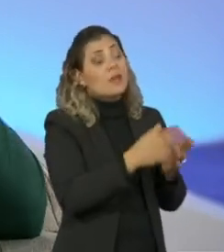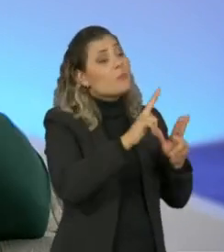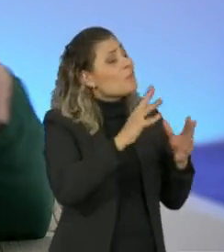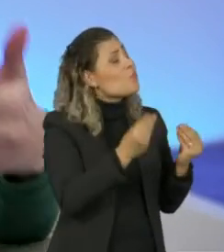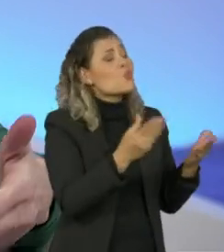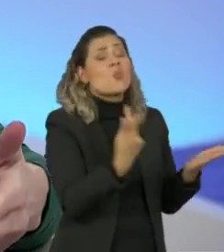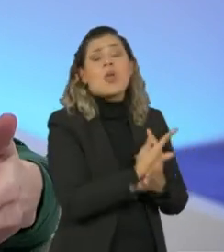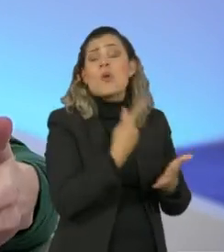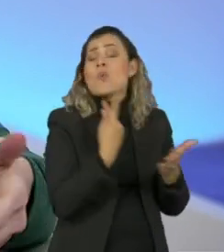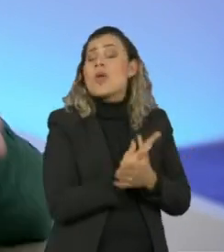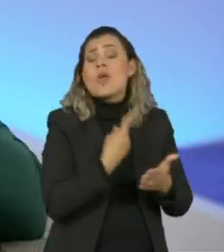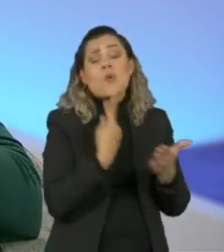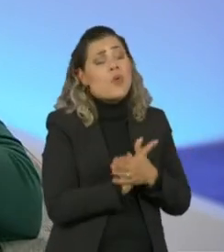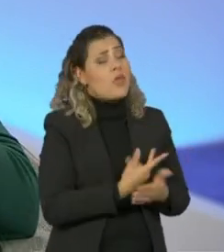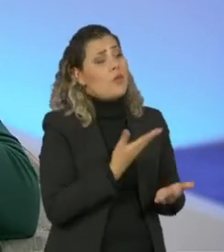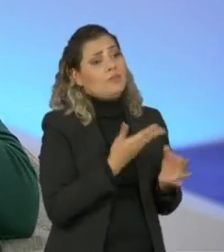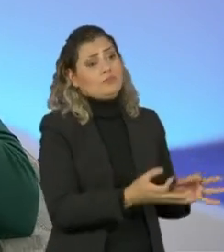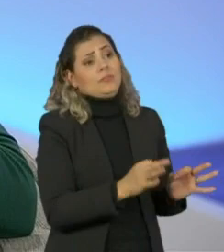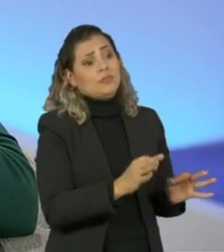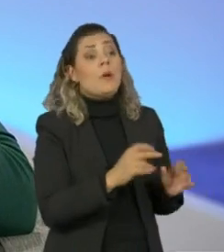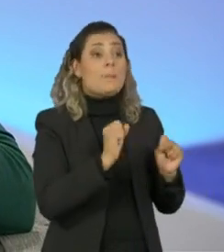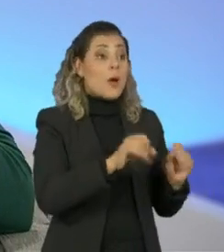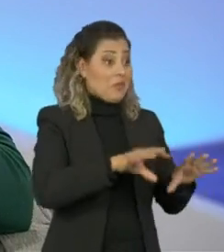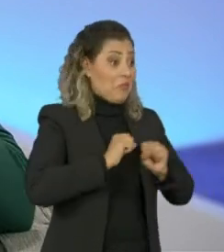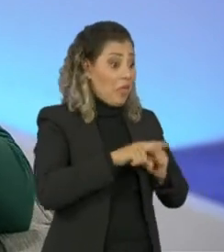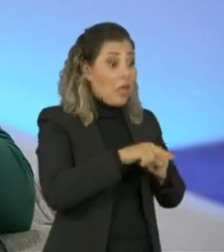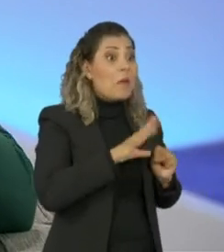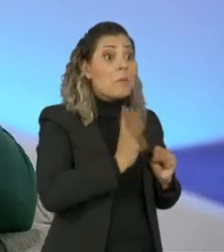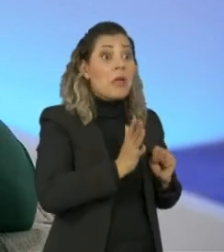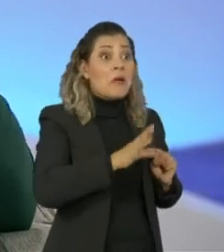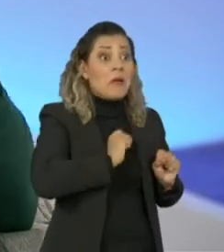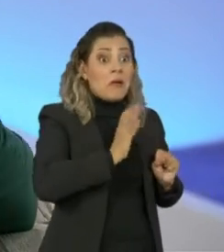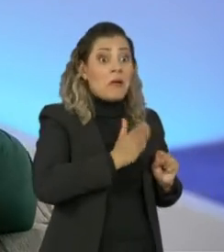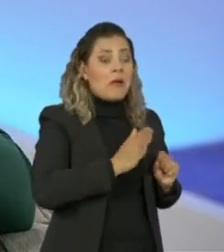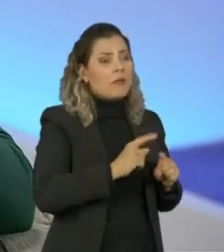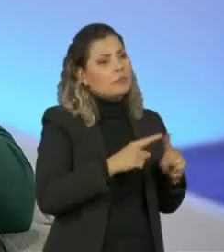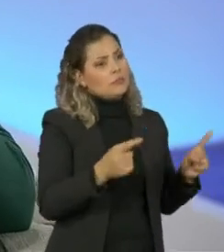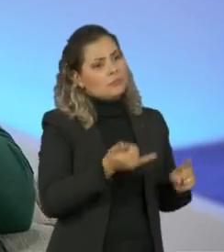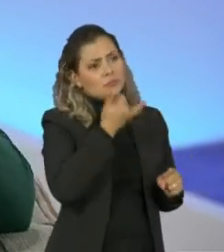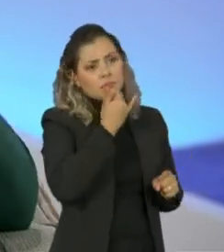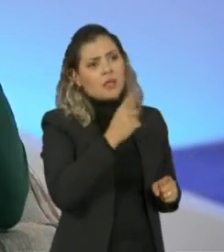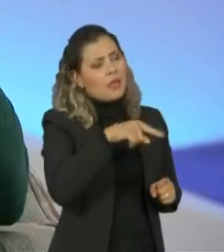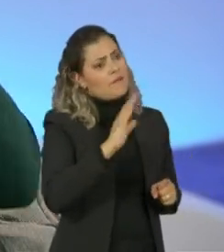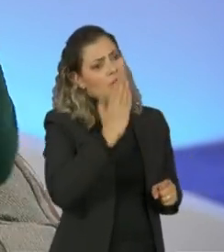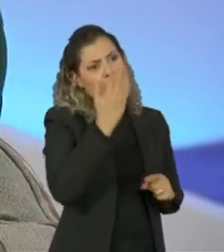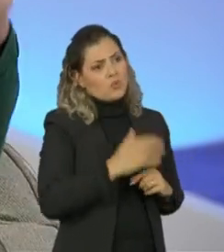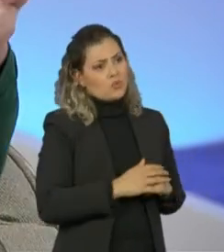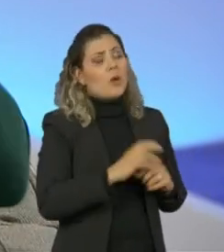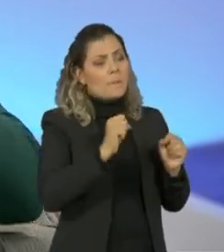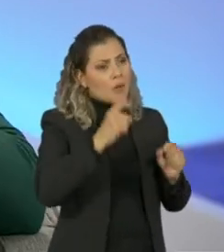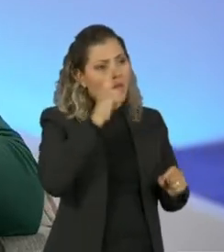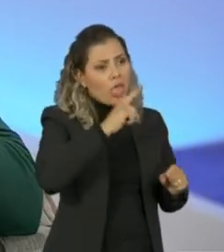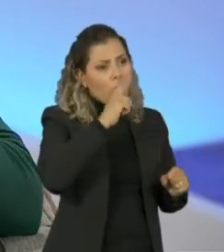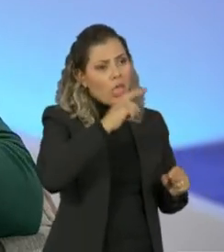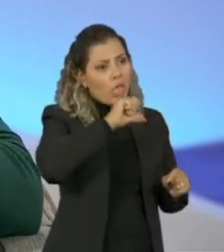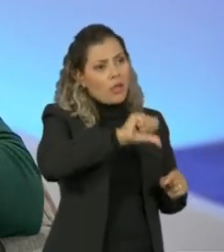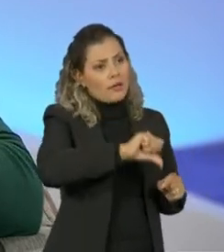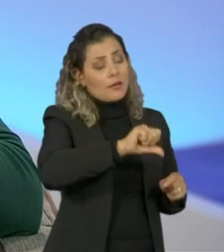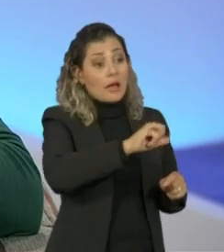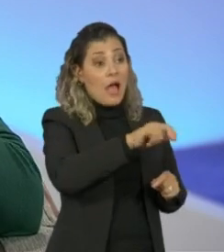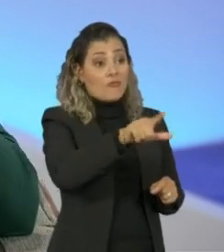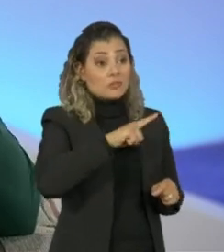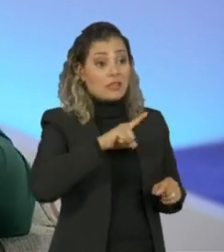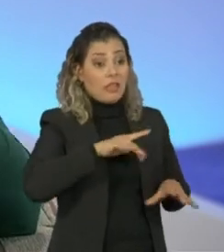erro, tanto de falso negativo quanto de falso positivo, querendo dizer que eles podem falhar em dizer que você